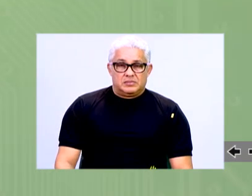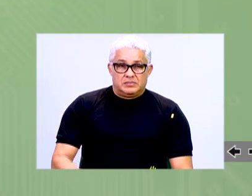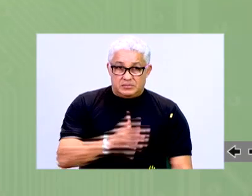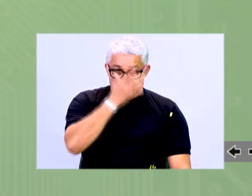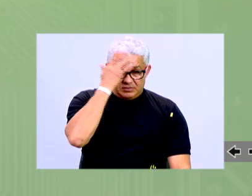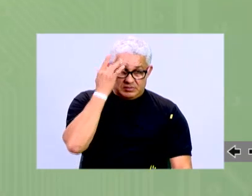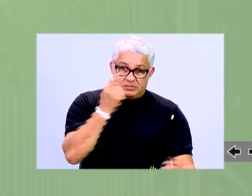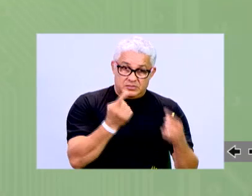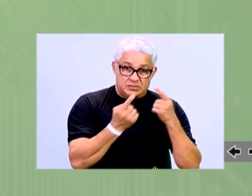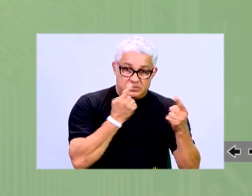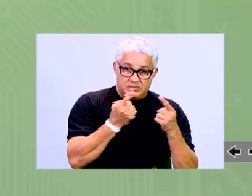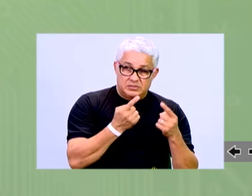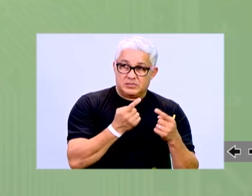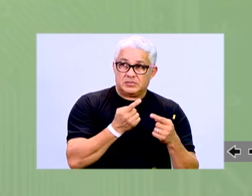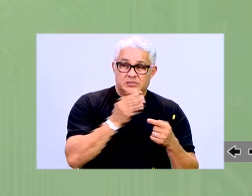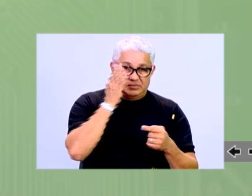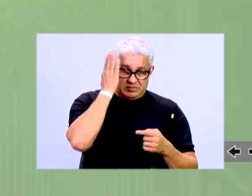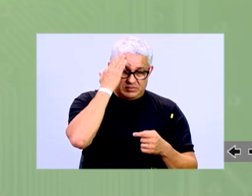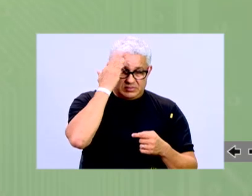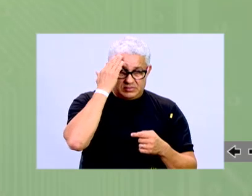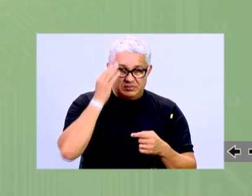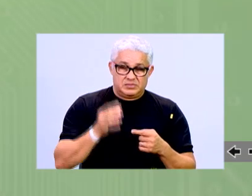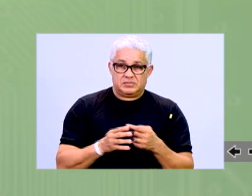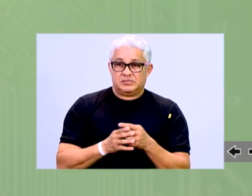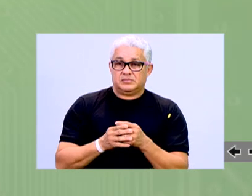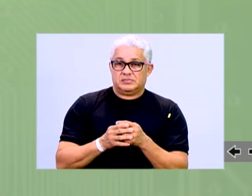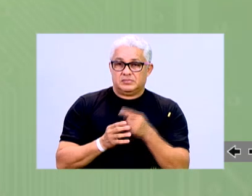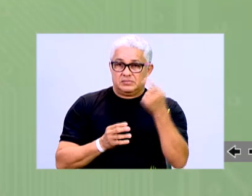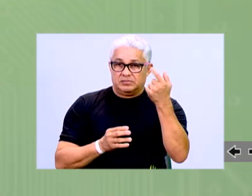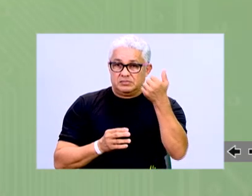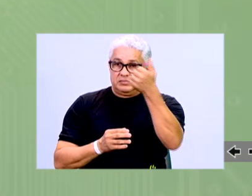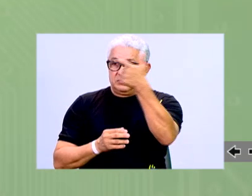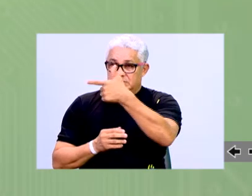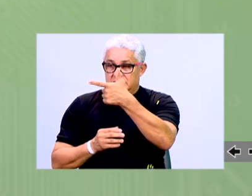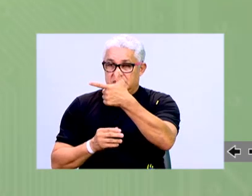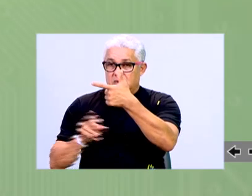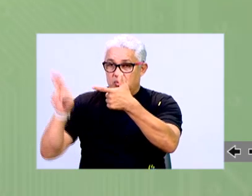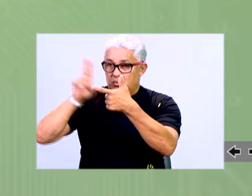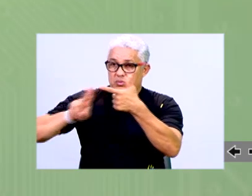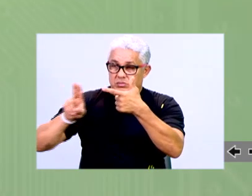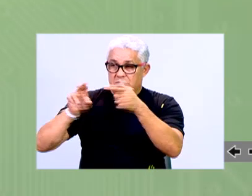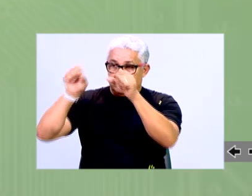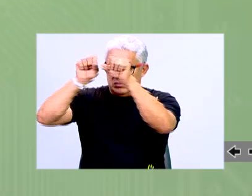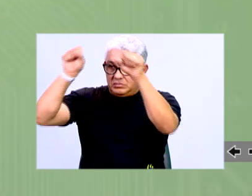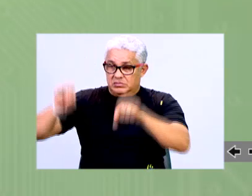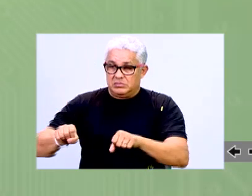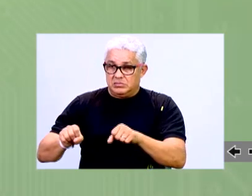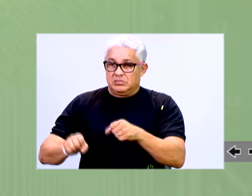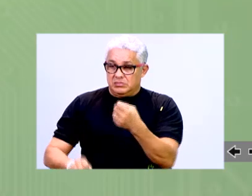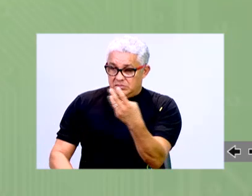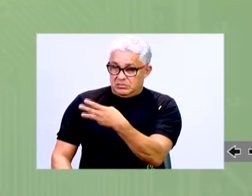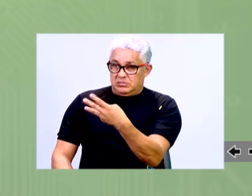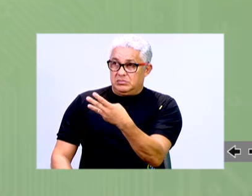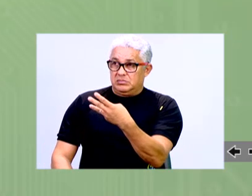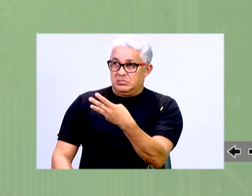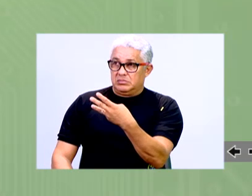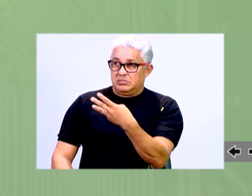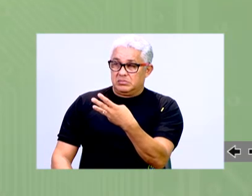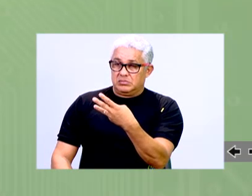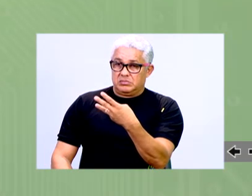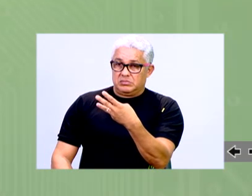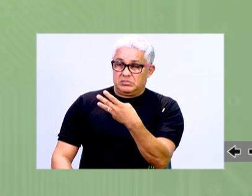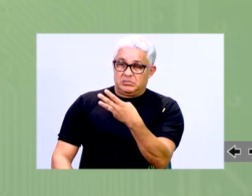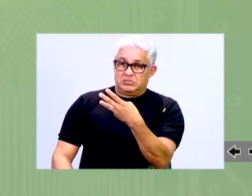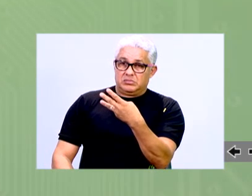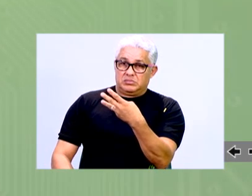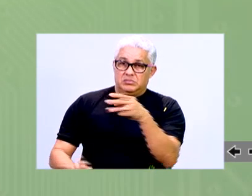entrevistado onisciente, o entrevistado usuário do sistema e o entrevistado parte do